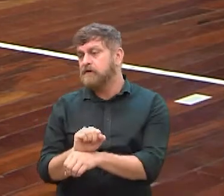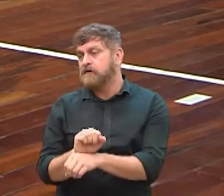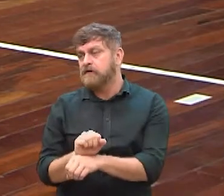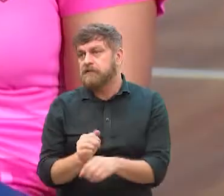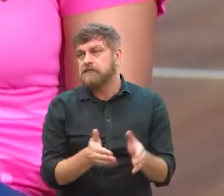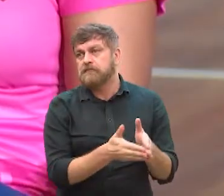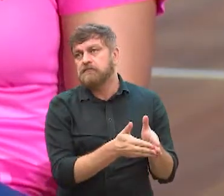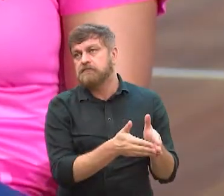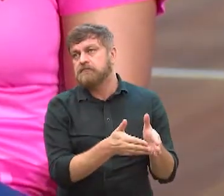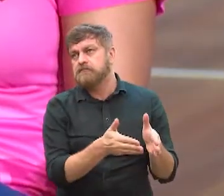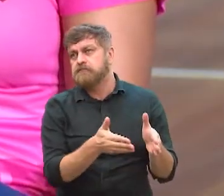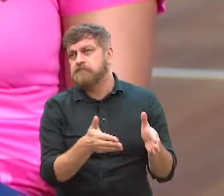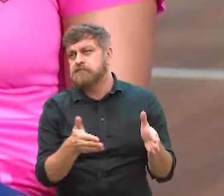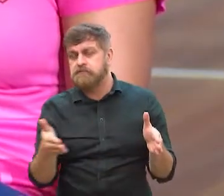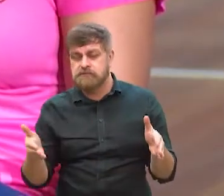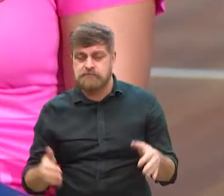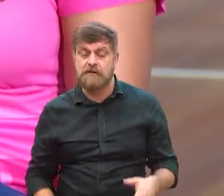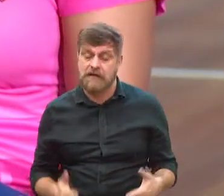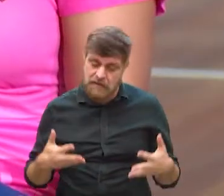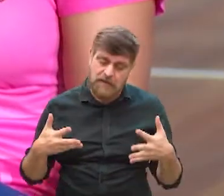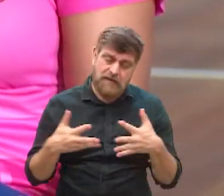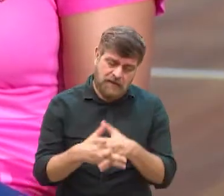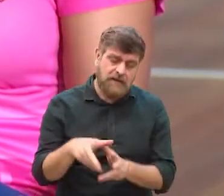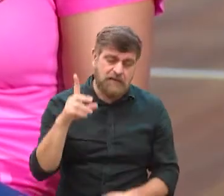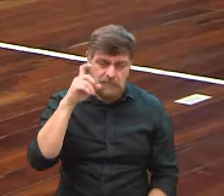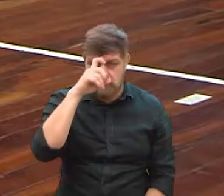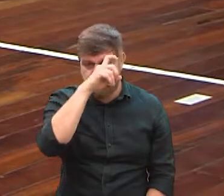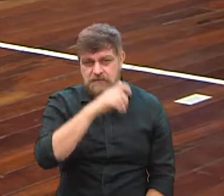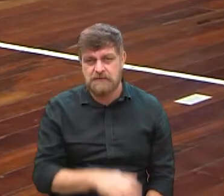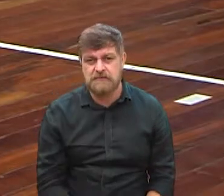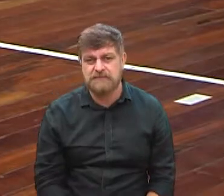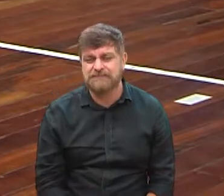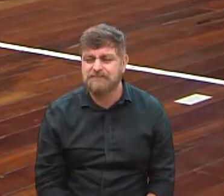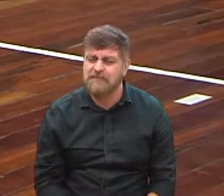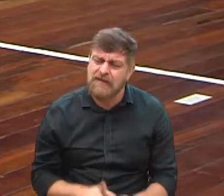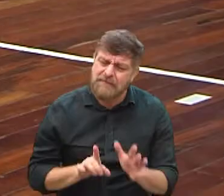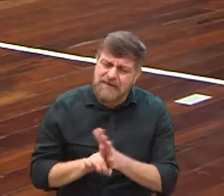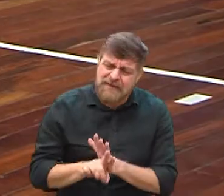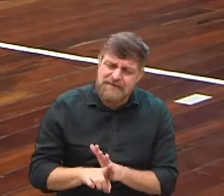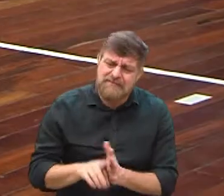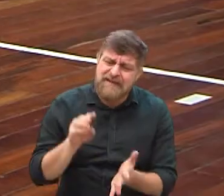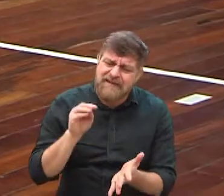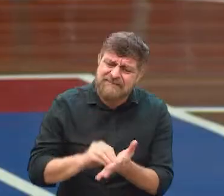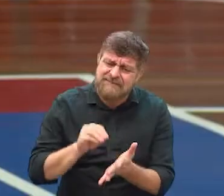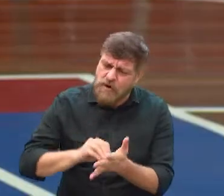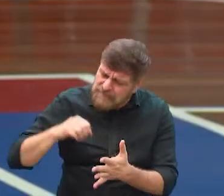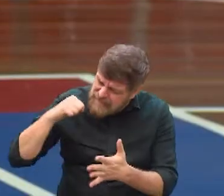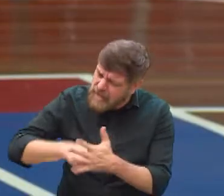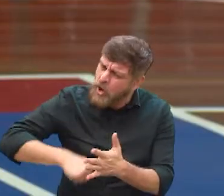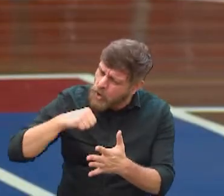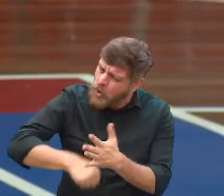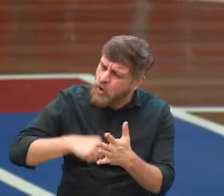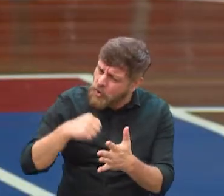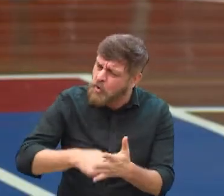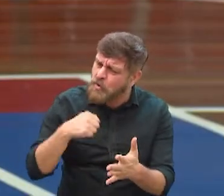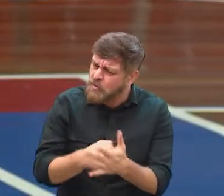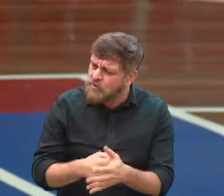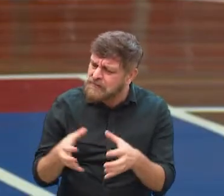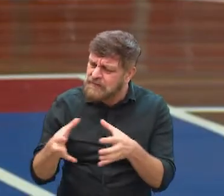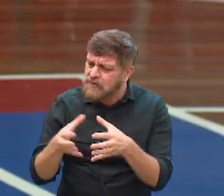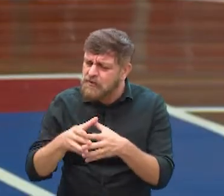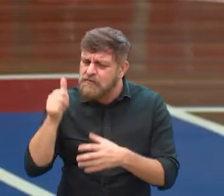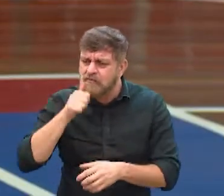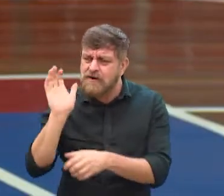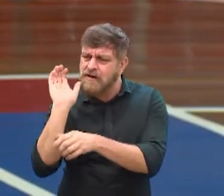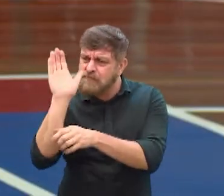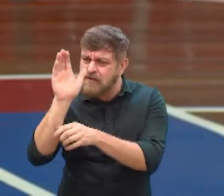esse tempo e é bastante complicado para a gente. Jane, mas não falta mais representatividade de vocês atletas para tentar